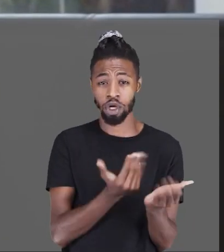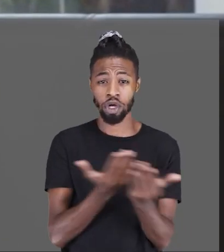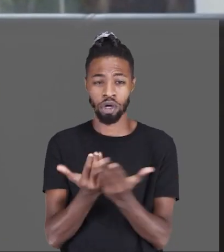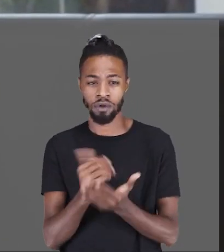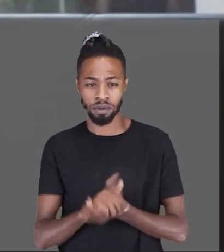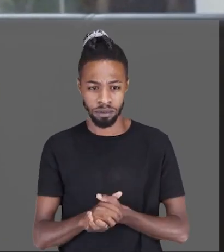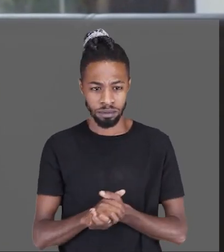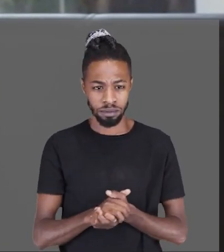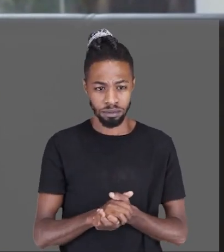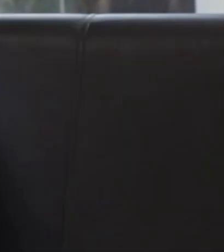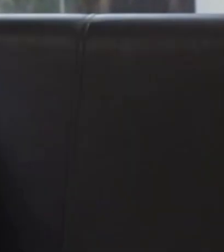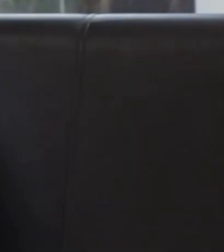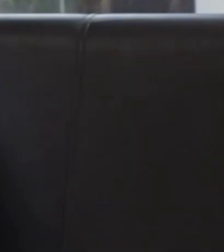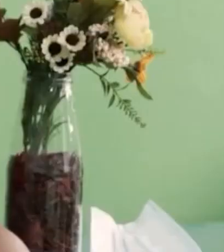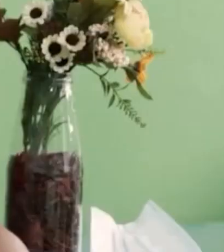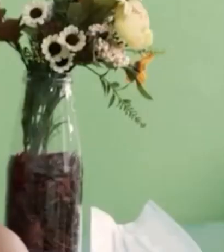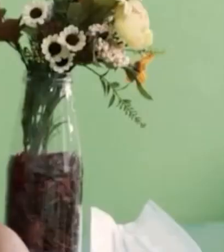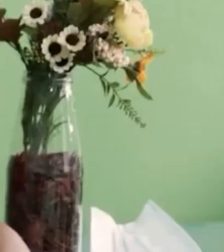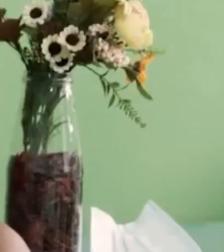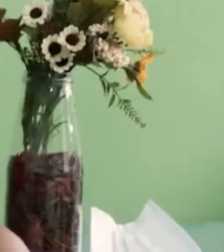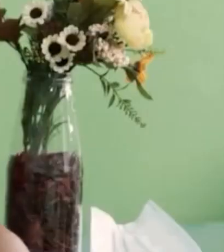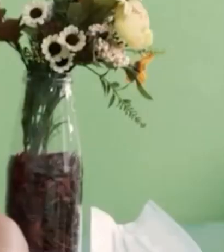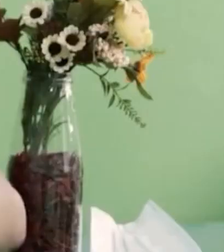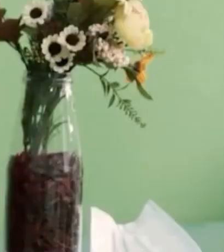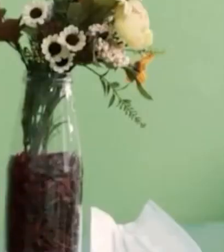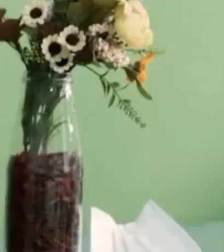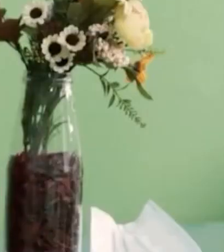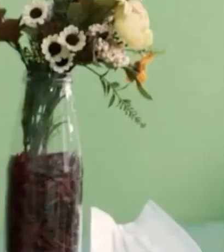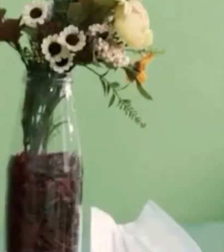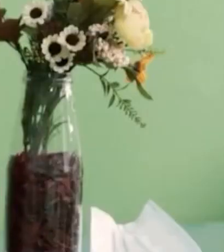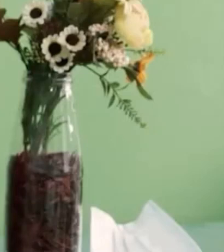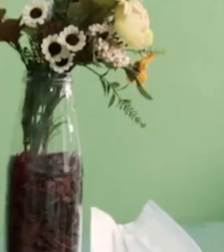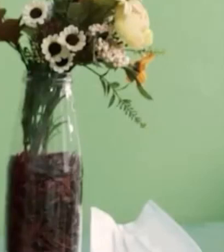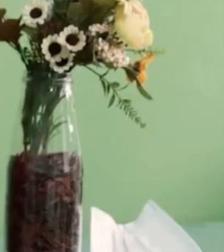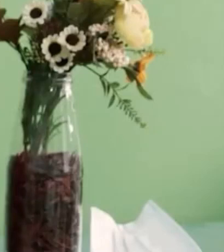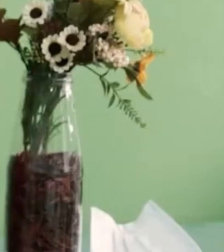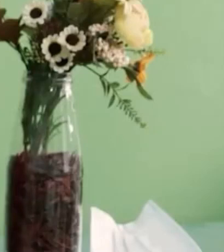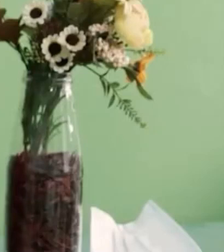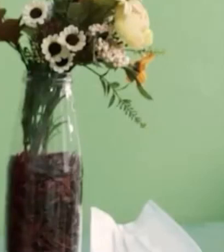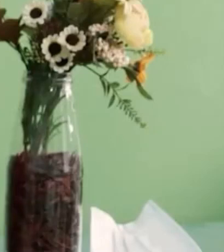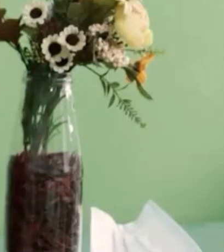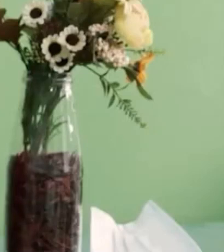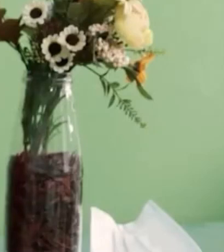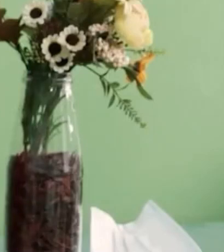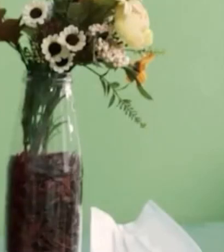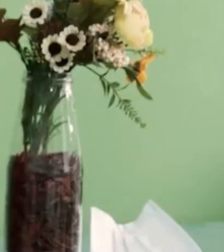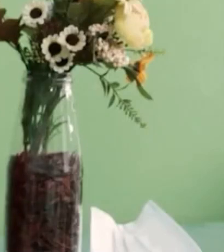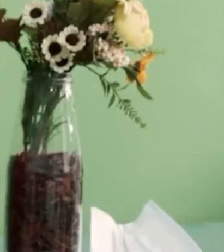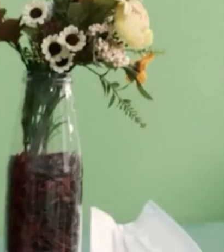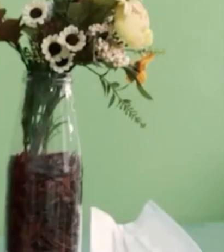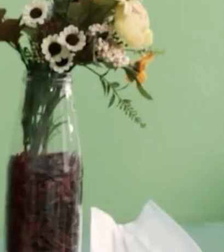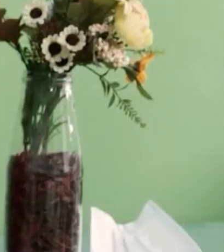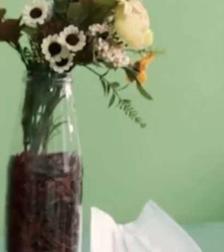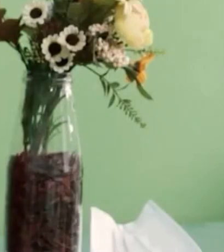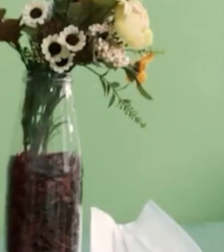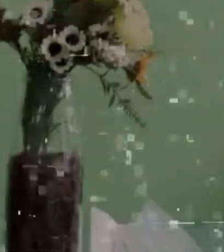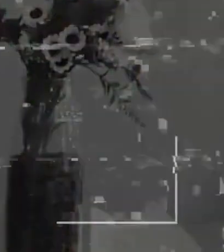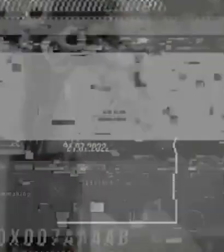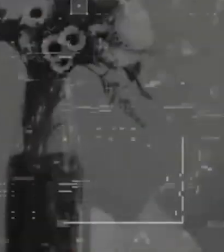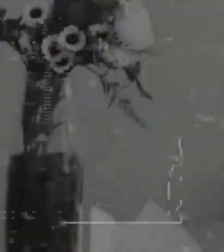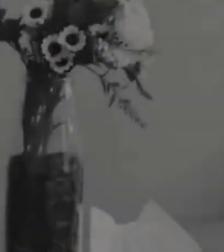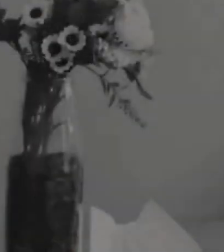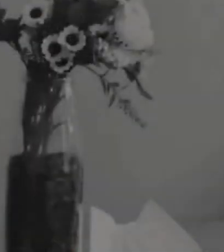criança, do adolescente e do jovem. De forma geral, não posso falar, mas tem famílias que se envolvem muito, tem umas que até se intrometem